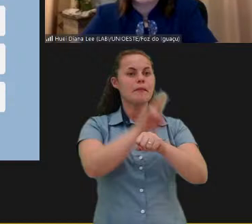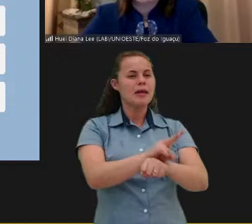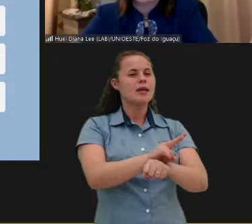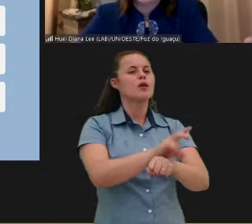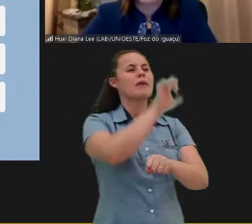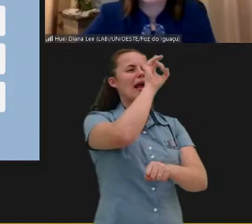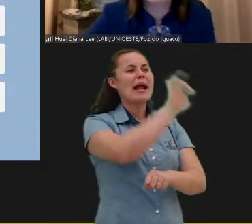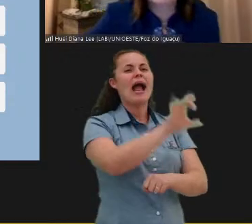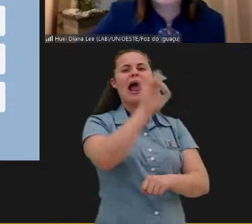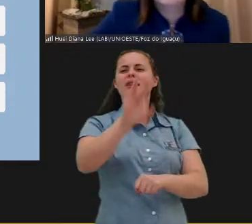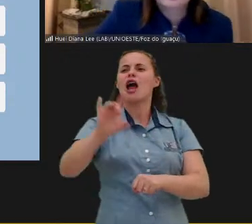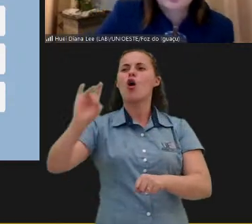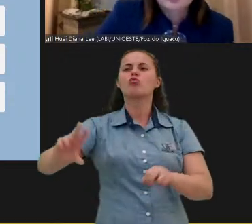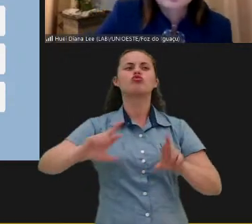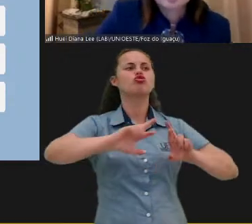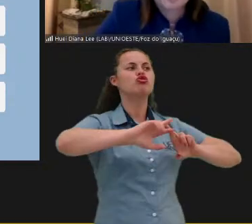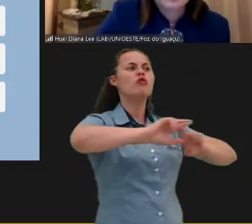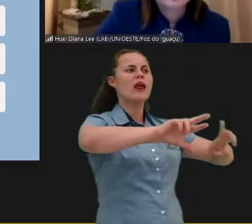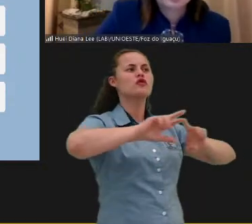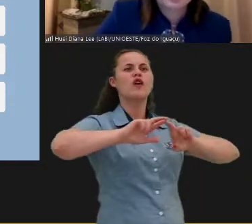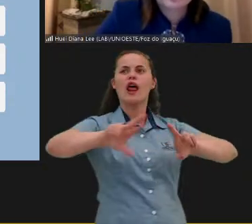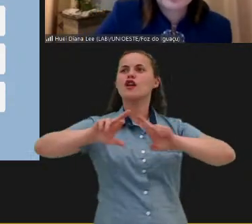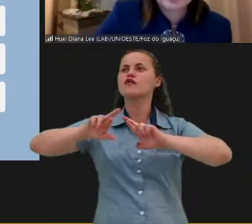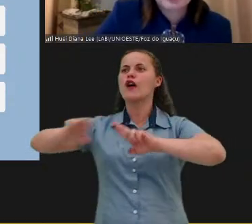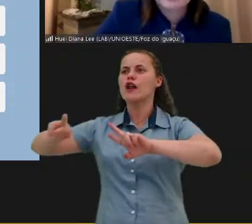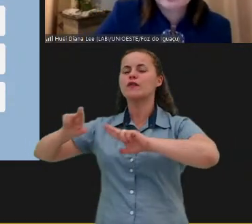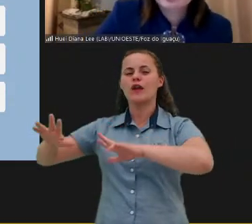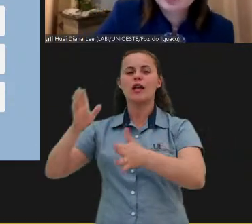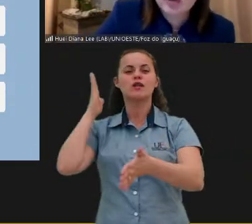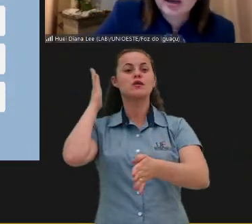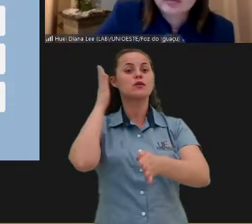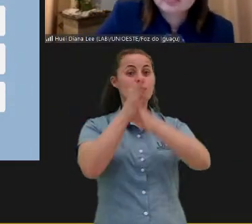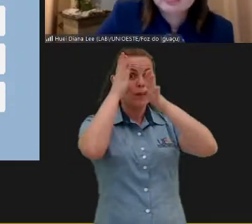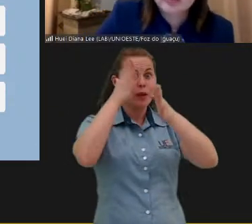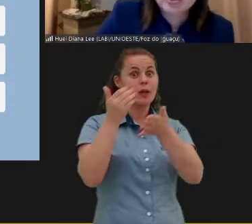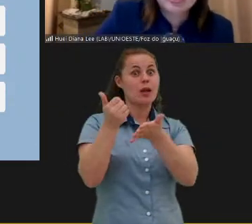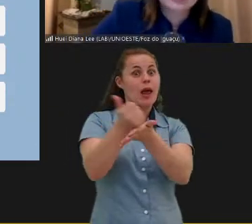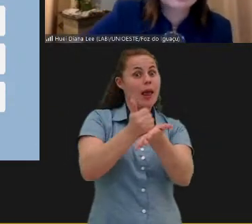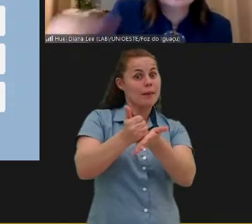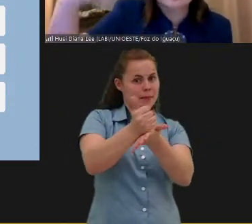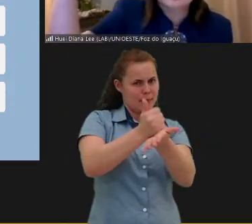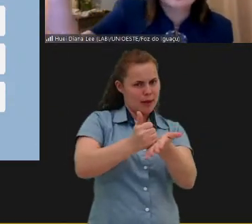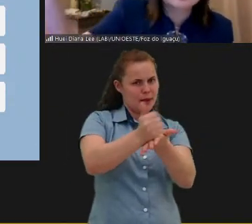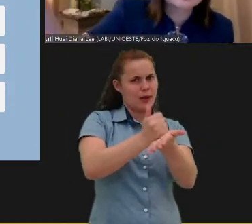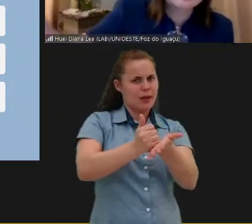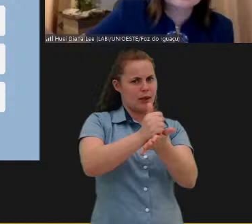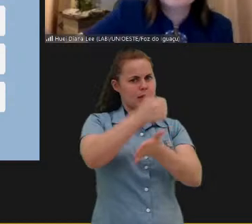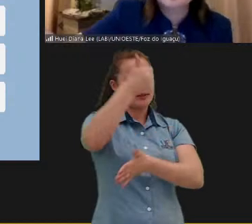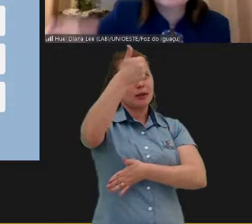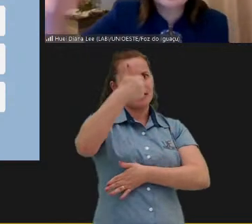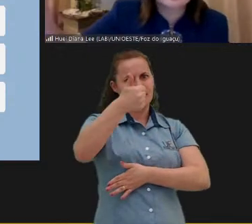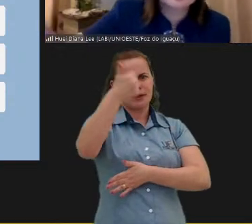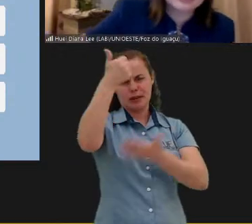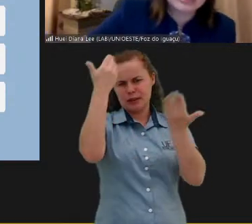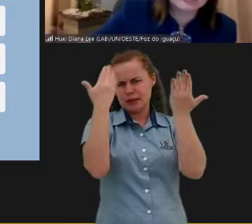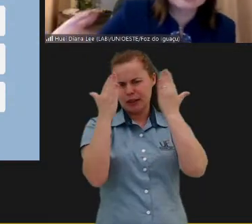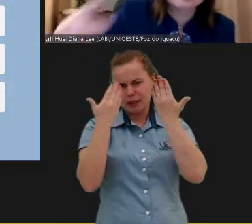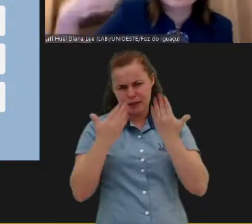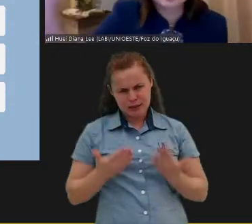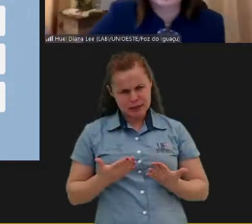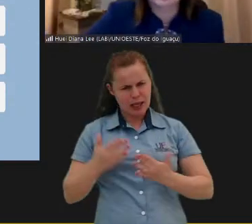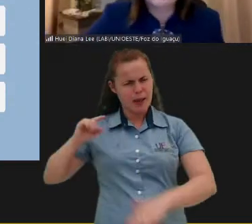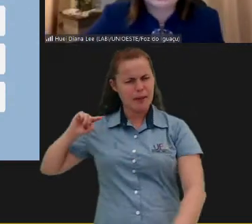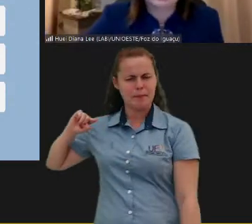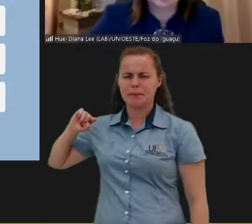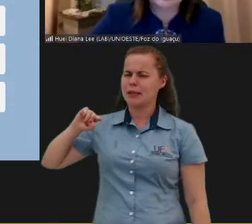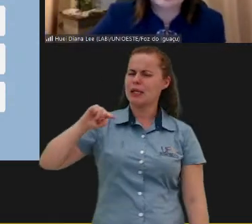nós. Tá? Descoberta de novos medicamentos, claro, pode analisar centenas, milhares